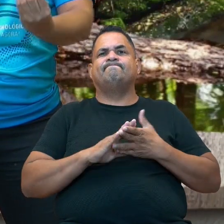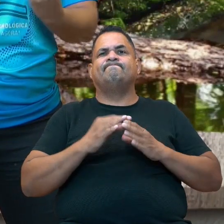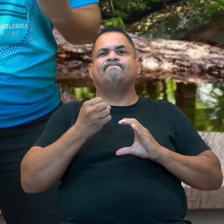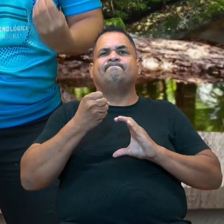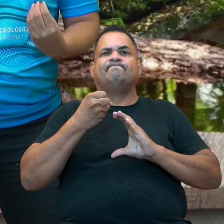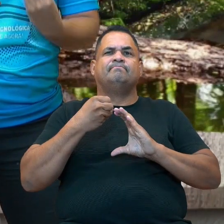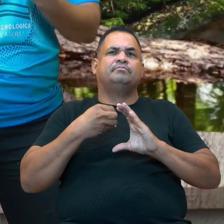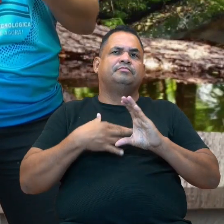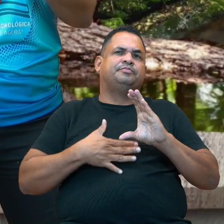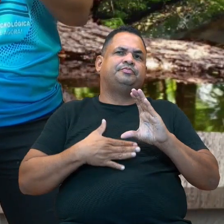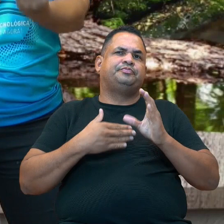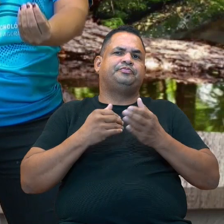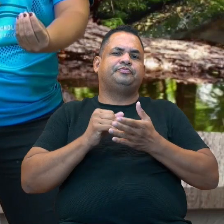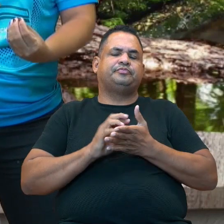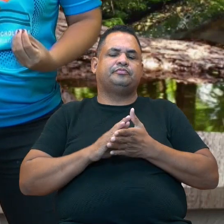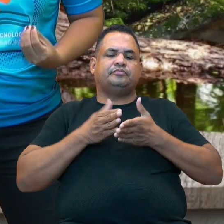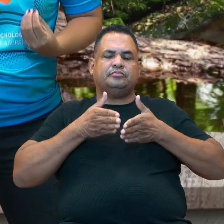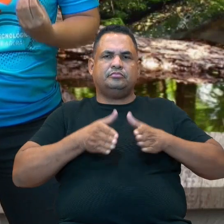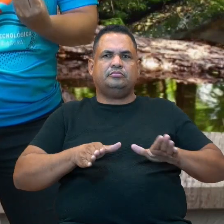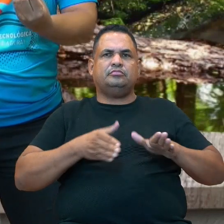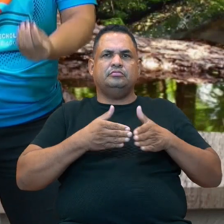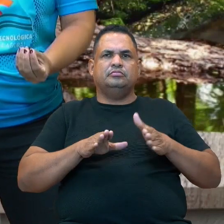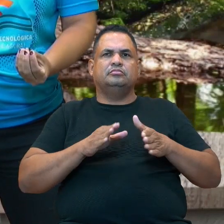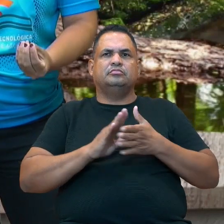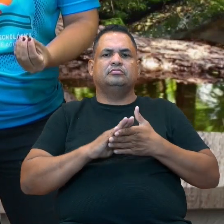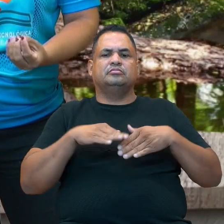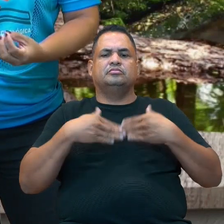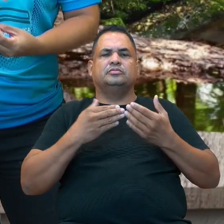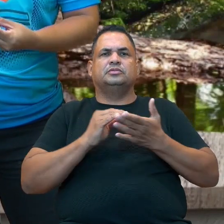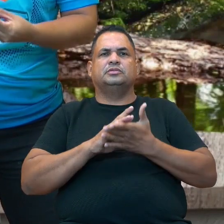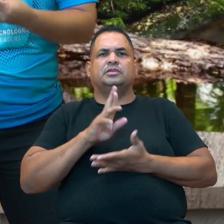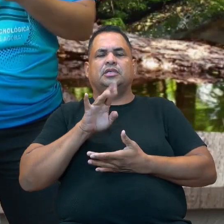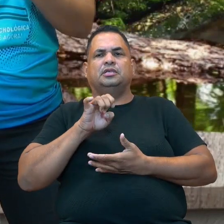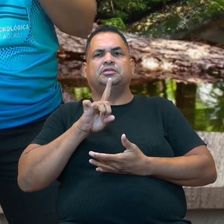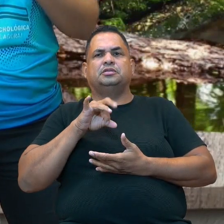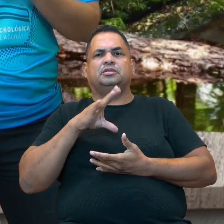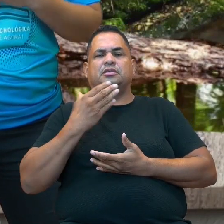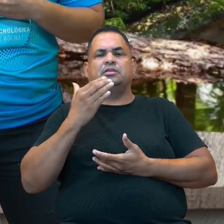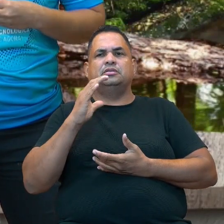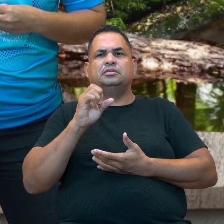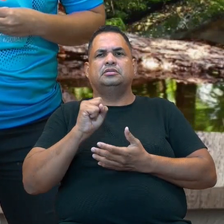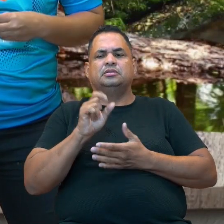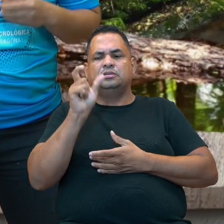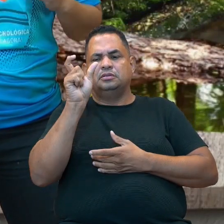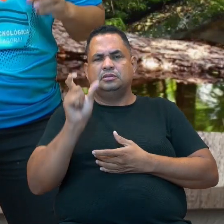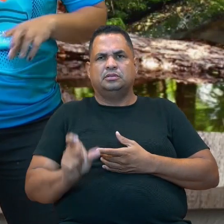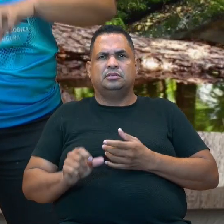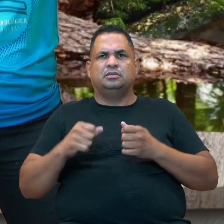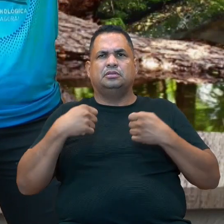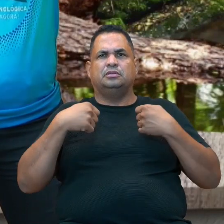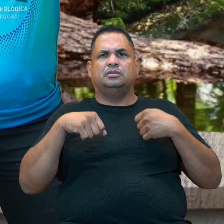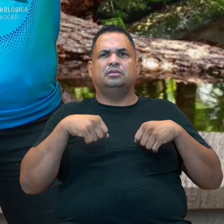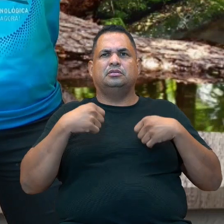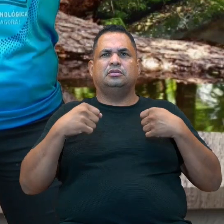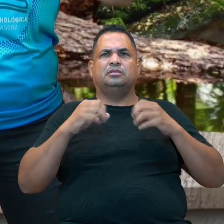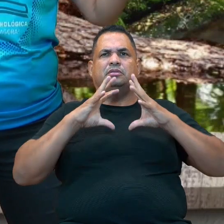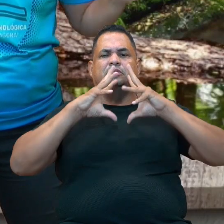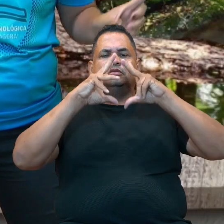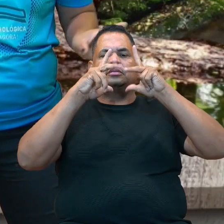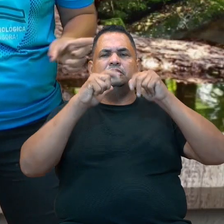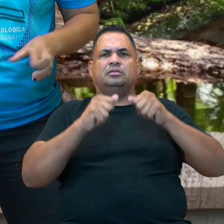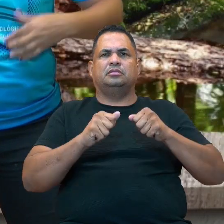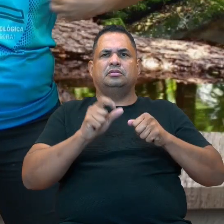caracterizar reprodução por regeneração, esse indivíduo tem que ser